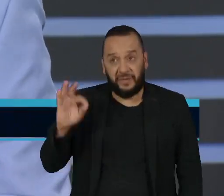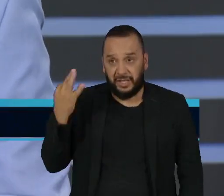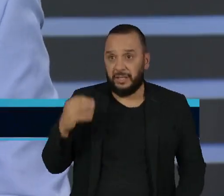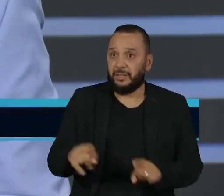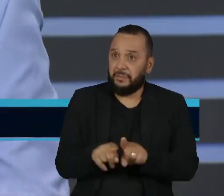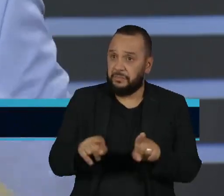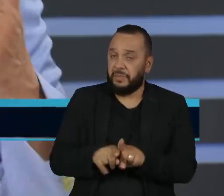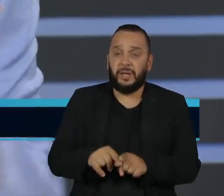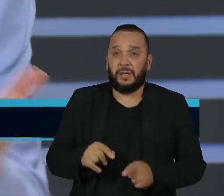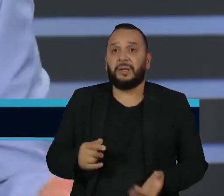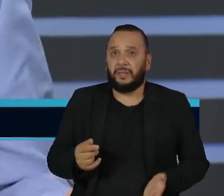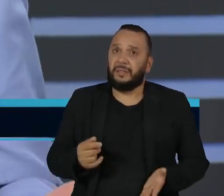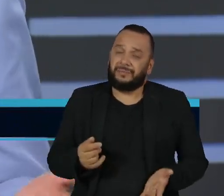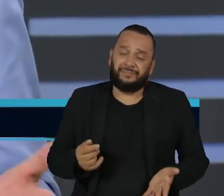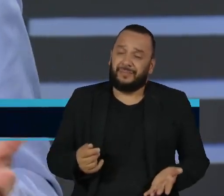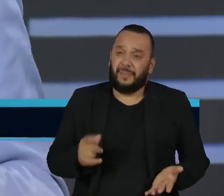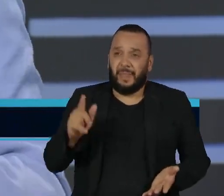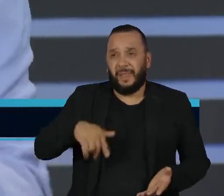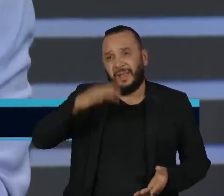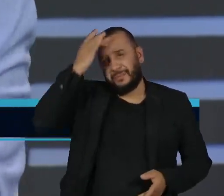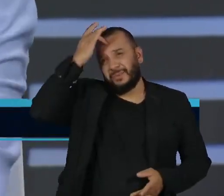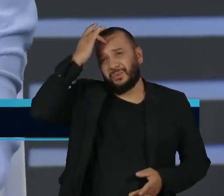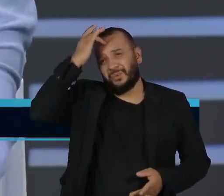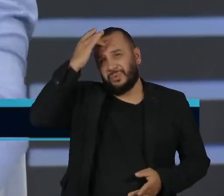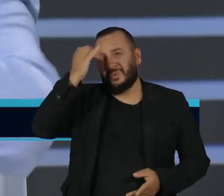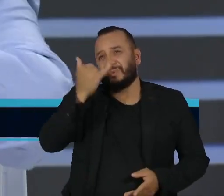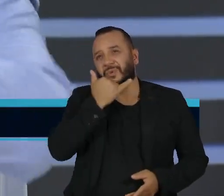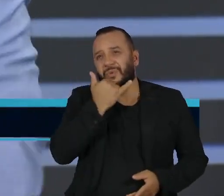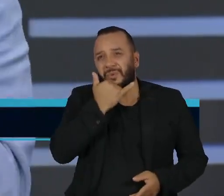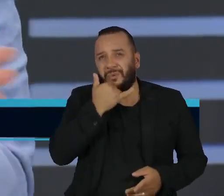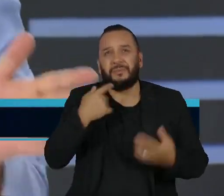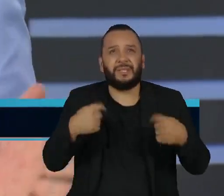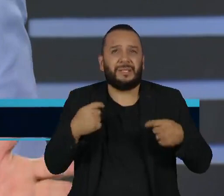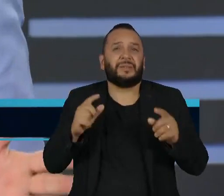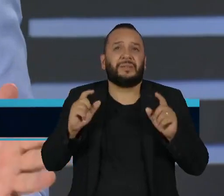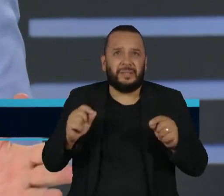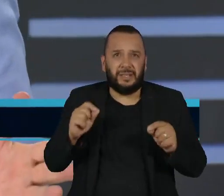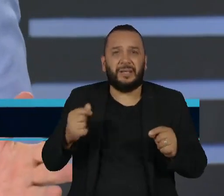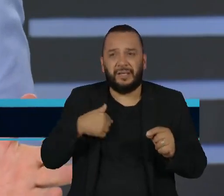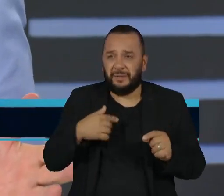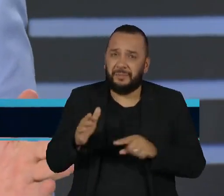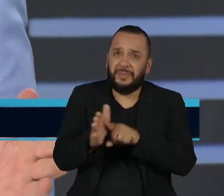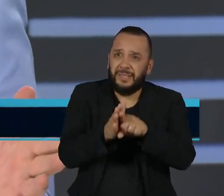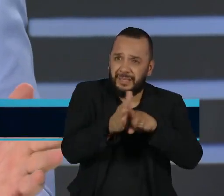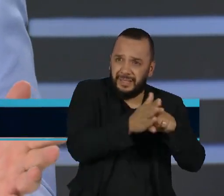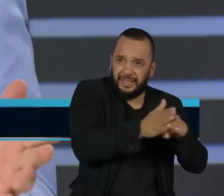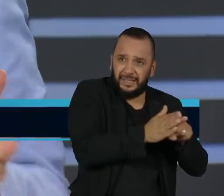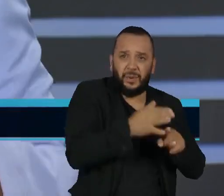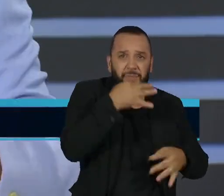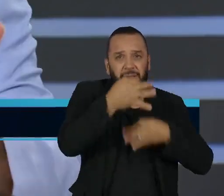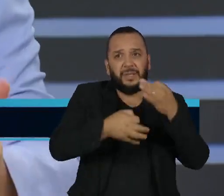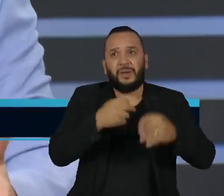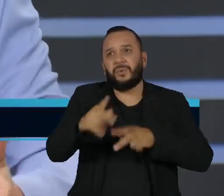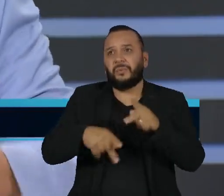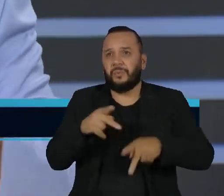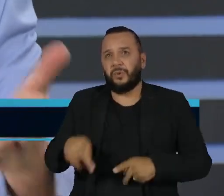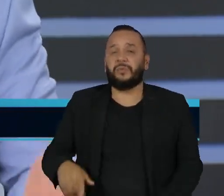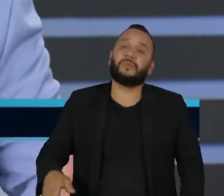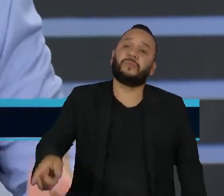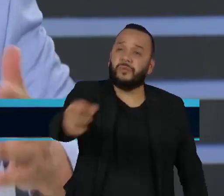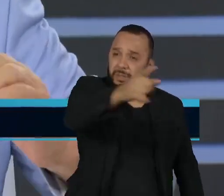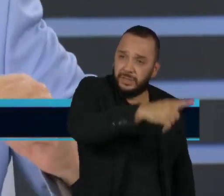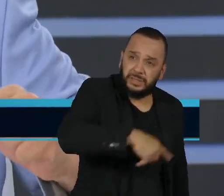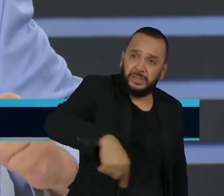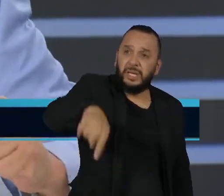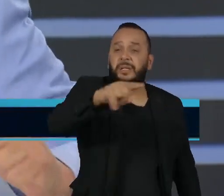assim, já que é a casa do povo, eles poderiam fazer uma coisa muito simples. Eles poderiam fazer uma pesquisa, não é a casa do povo? Vocês,